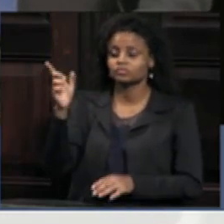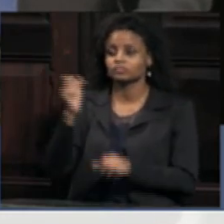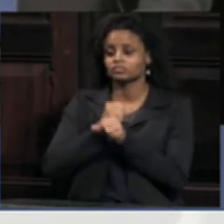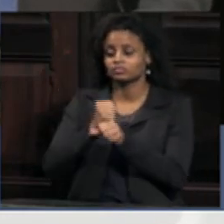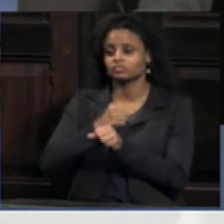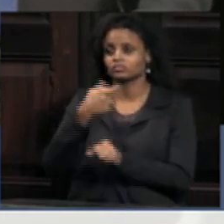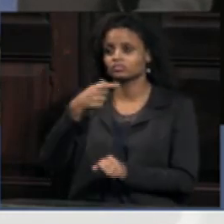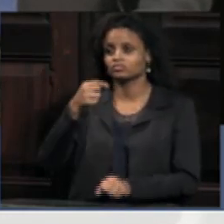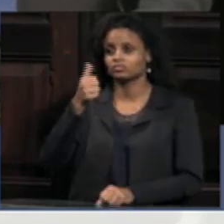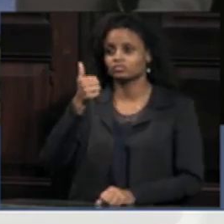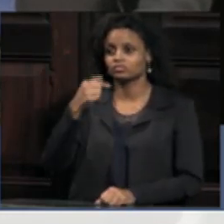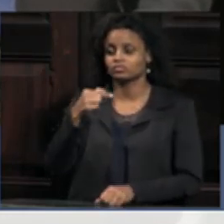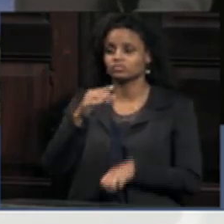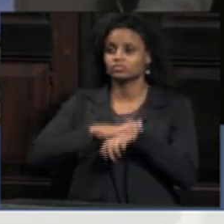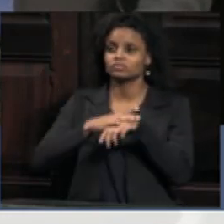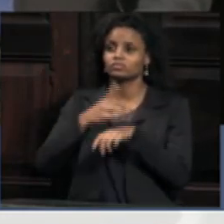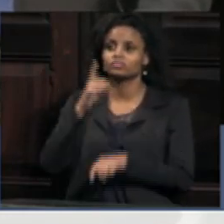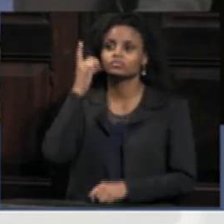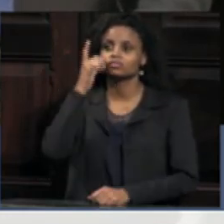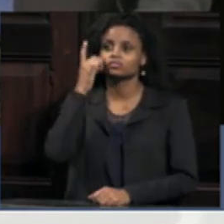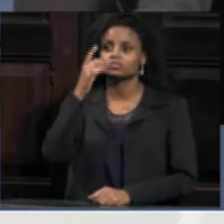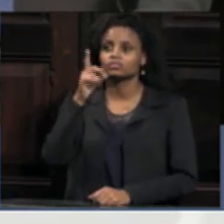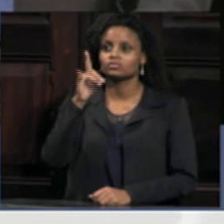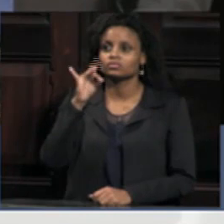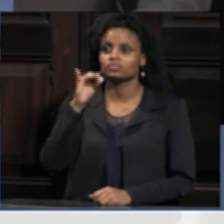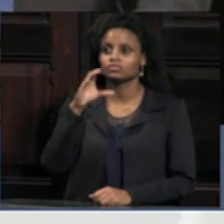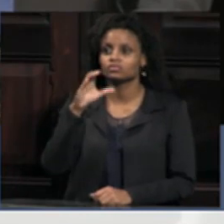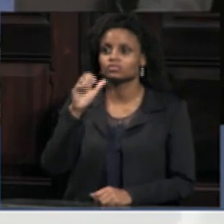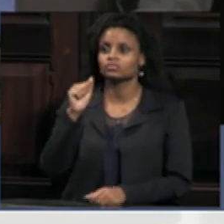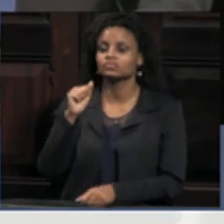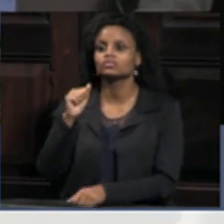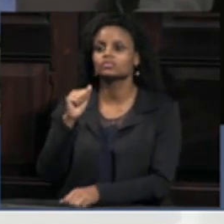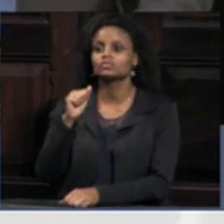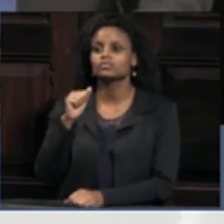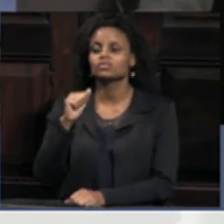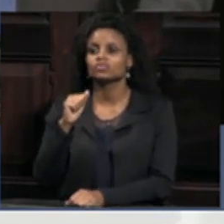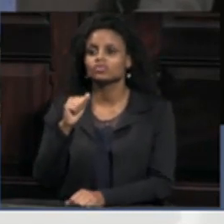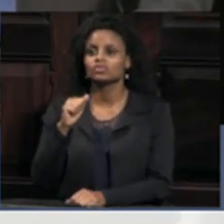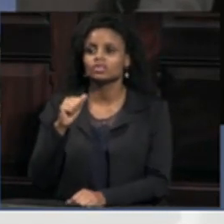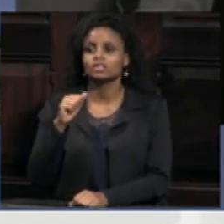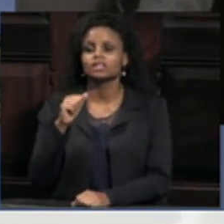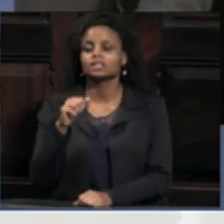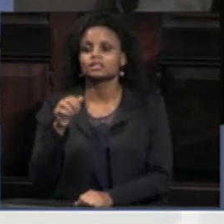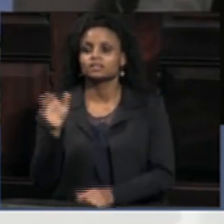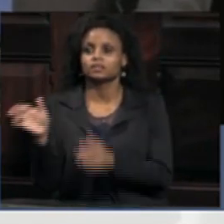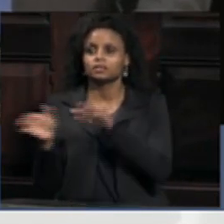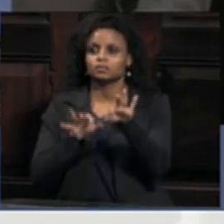3393A/2017, autoria do deputado Dica. Veto total oposto ao projeto de lei